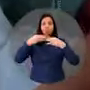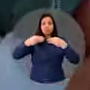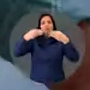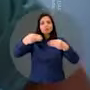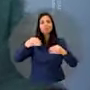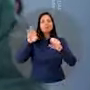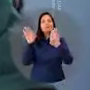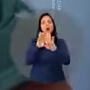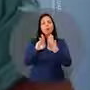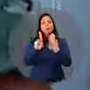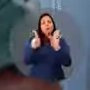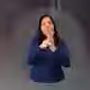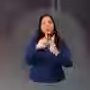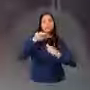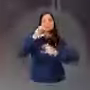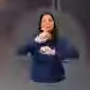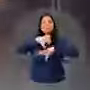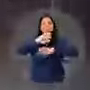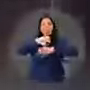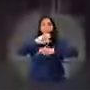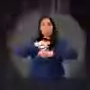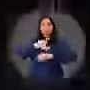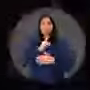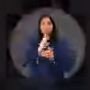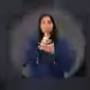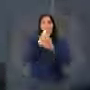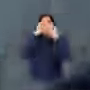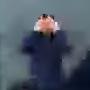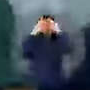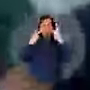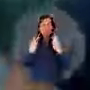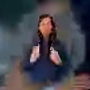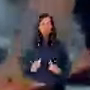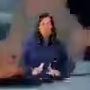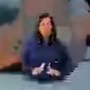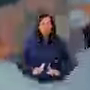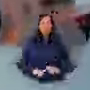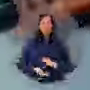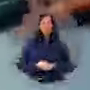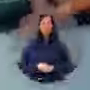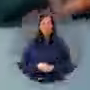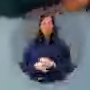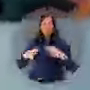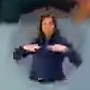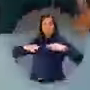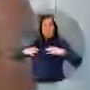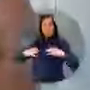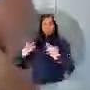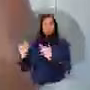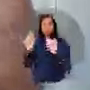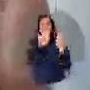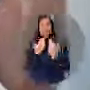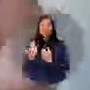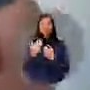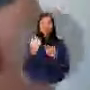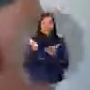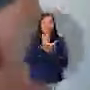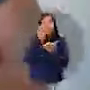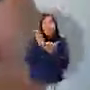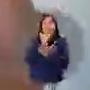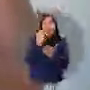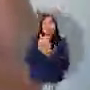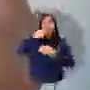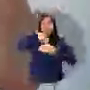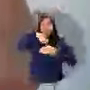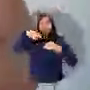Educação. É o resultado da humanização. Todo mundo é vestido igual, uniforme, o caderno, o